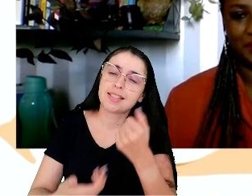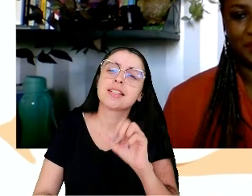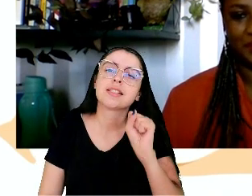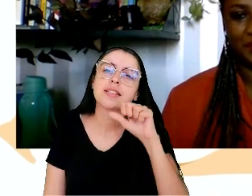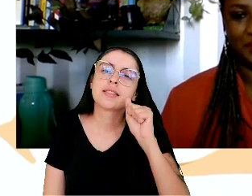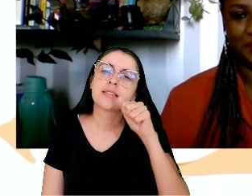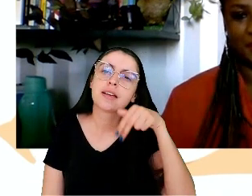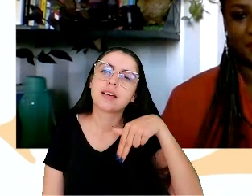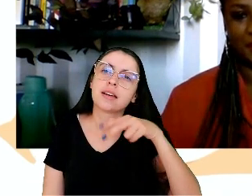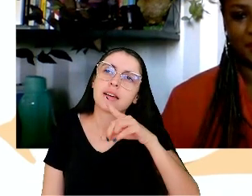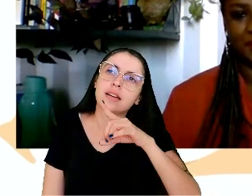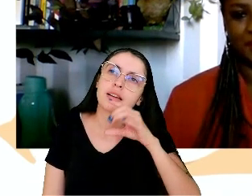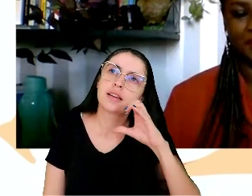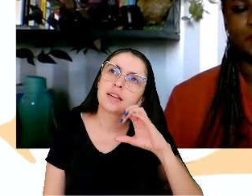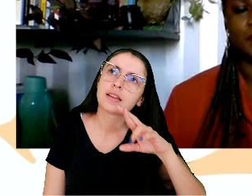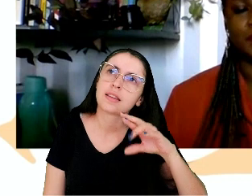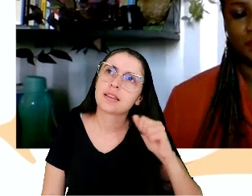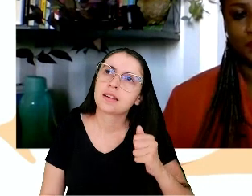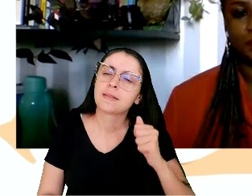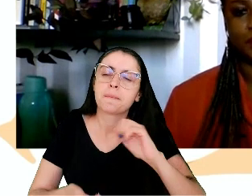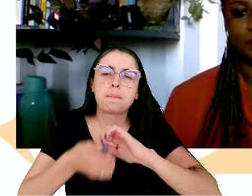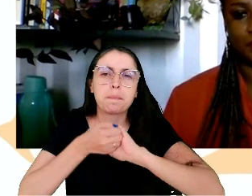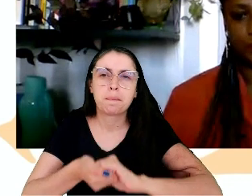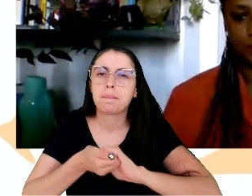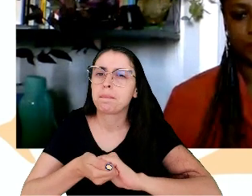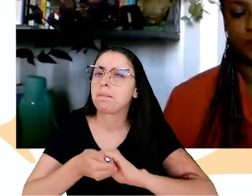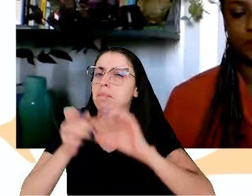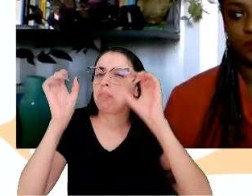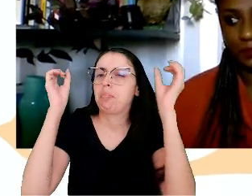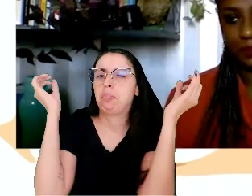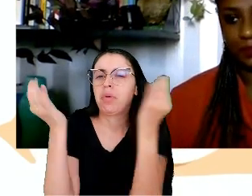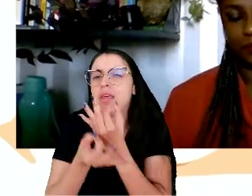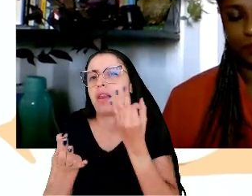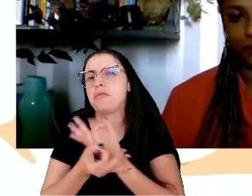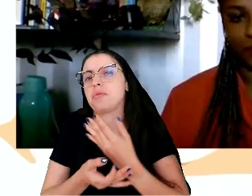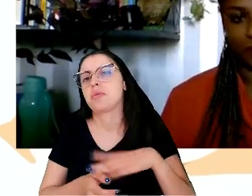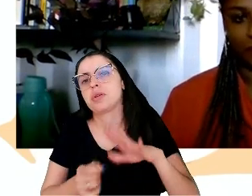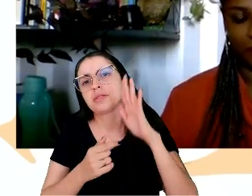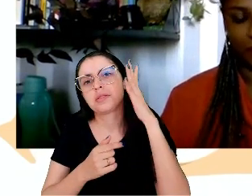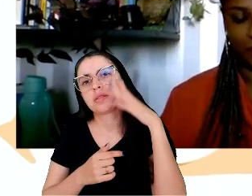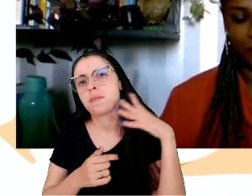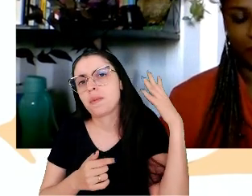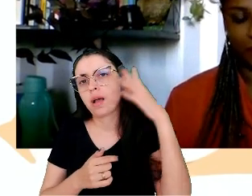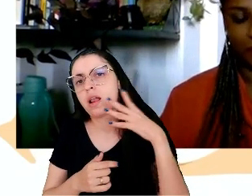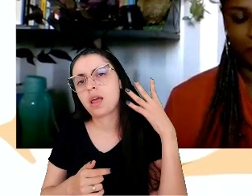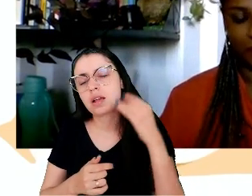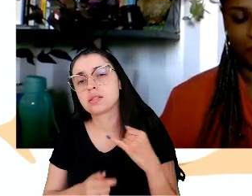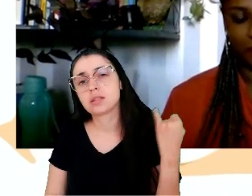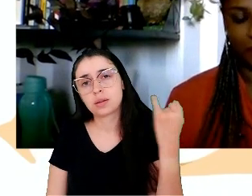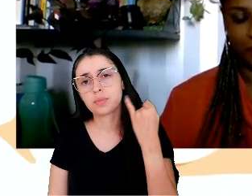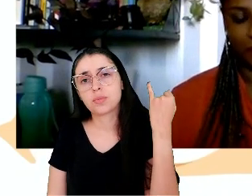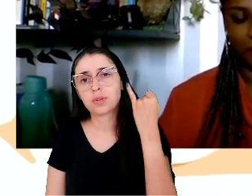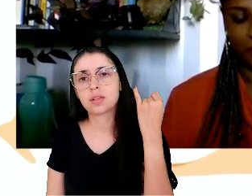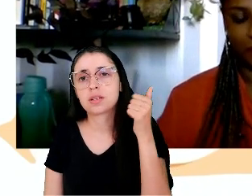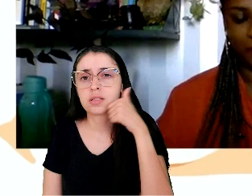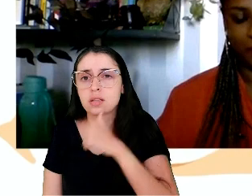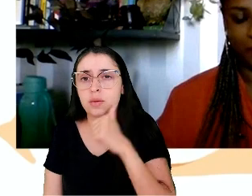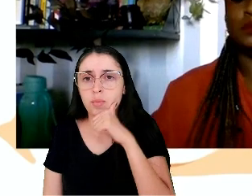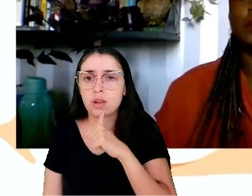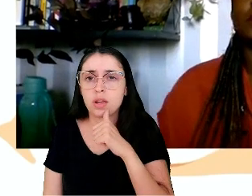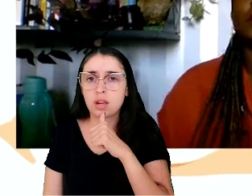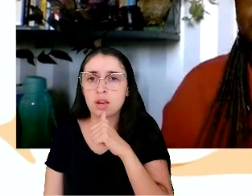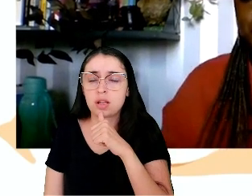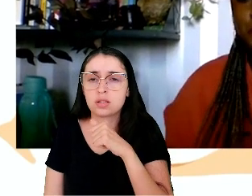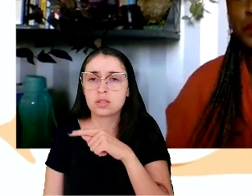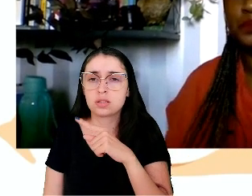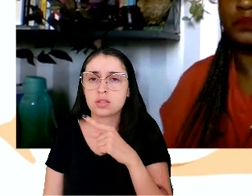Cristi, gostaria de cumprimentá-la pela brilhante apresentação, a importância, né, do papel da mulher nas políticas